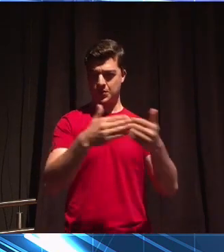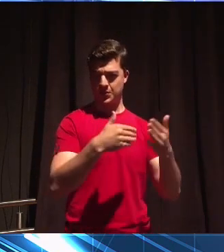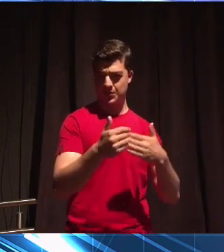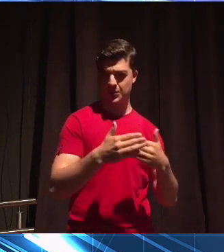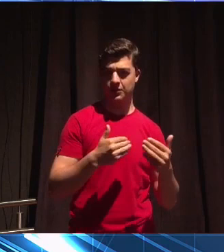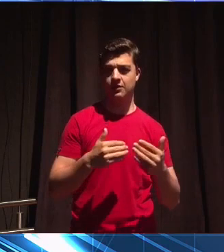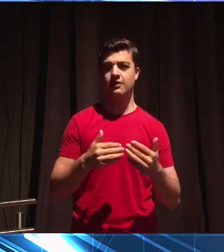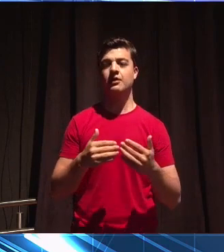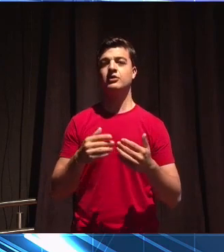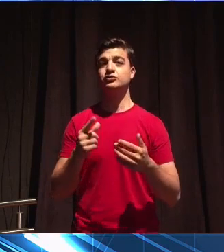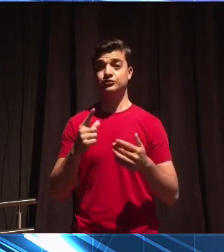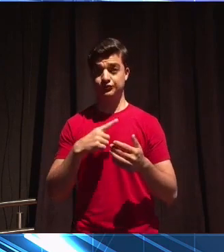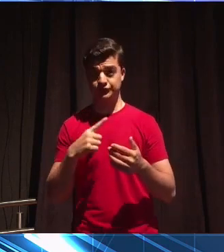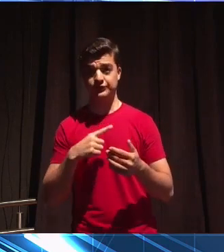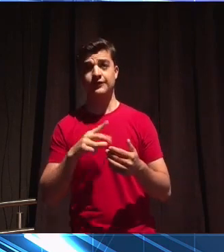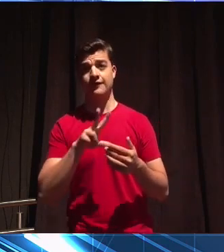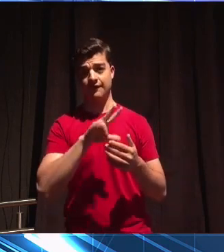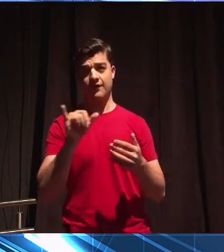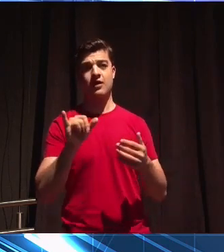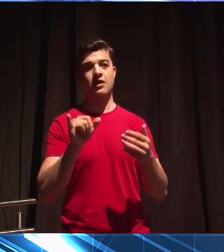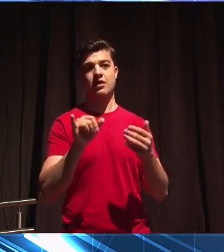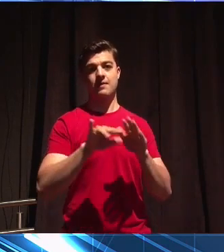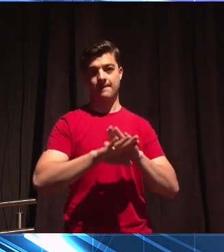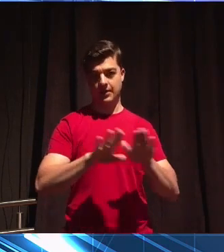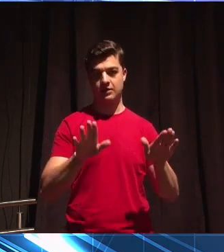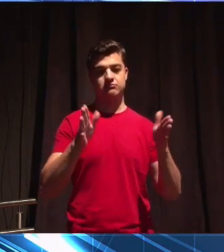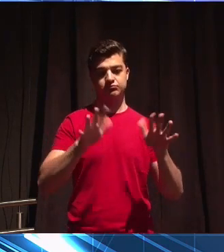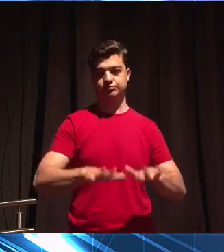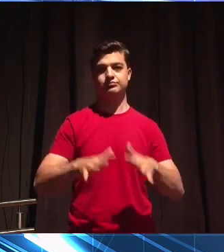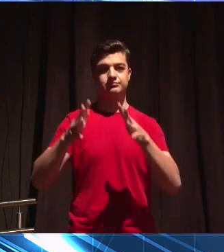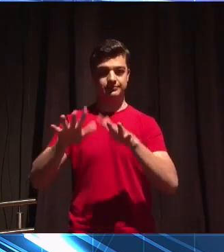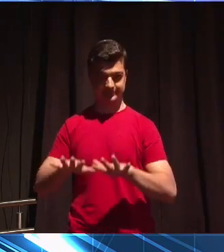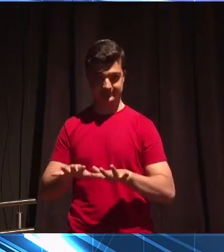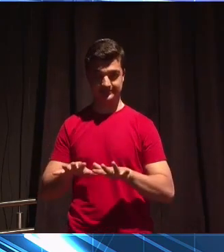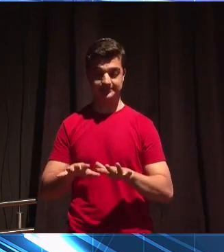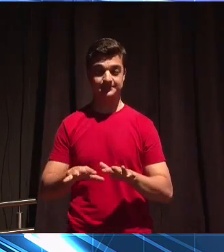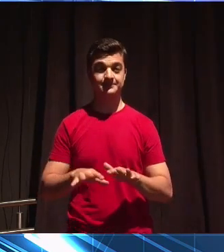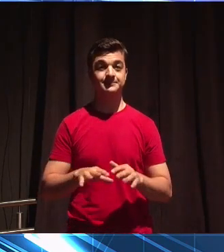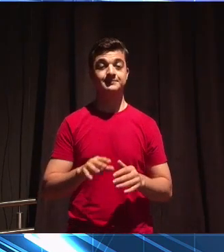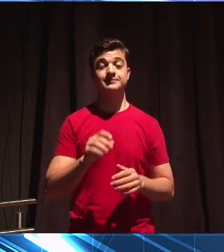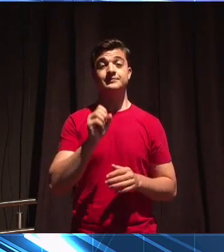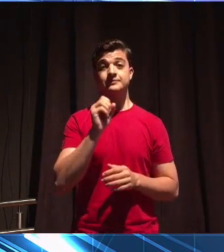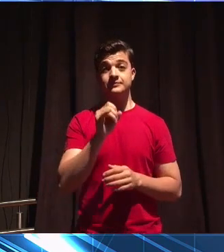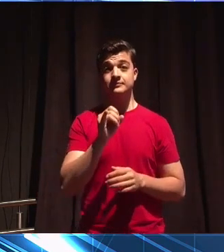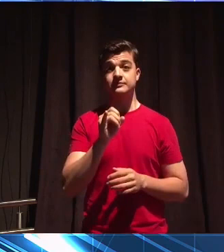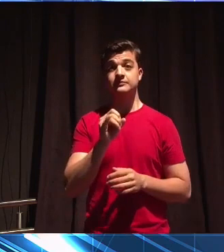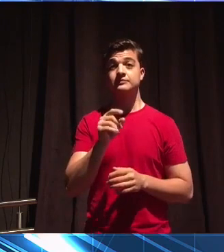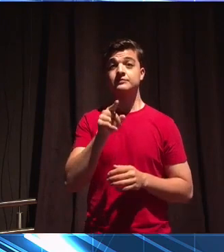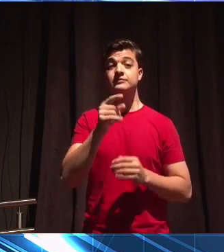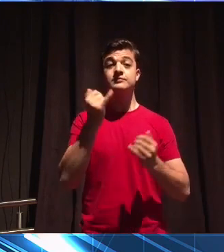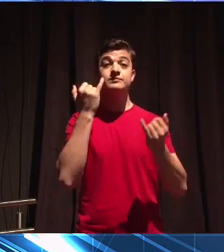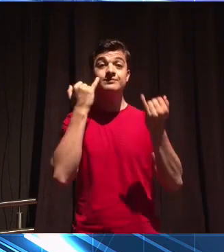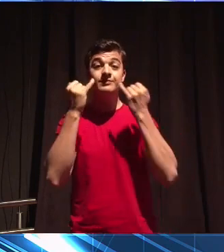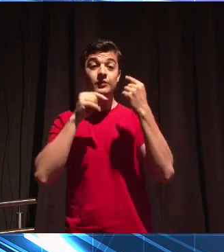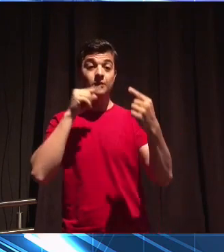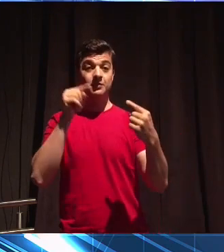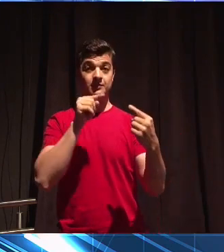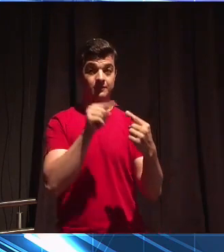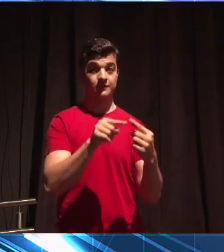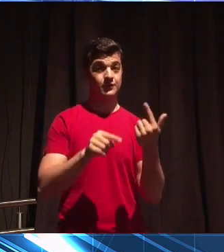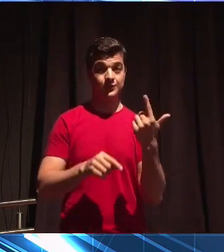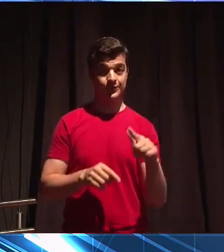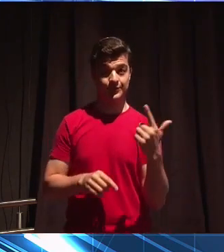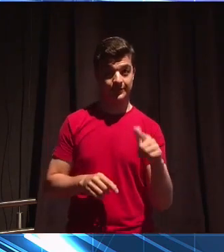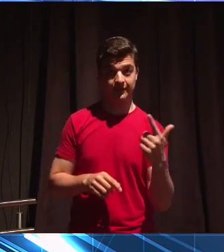dado. Qualquer um. É a portinha de entrada ali. A partir disso, a gente não começa a ter algum tipo de formação, especialmente, aí não